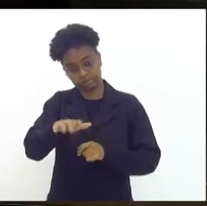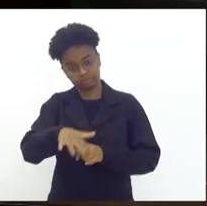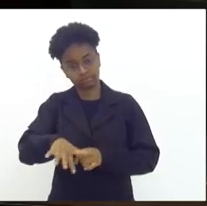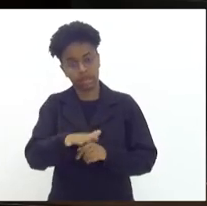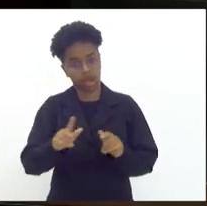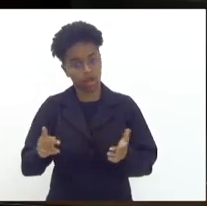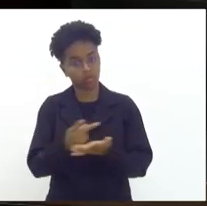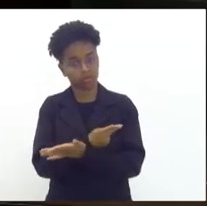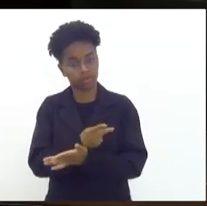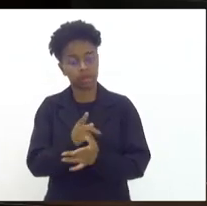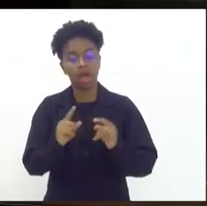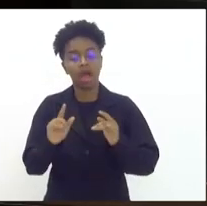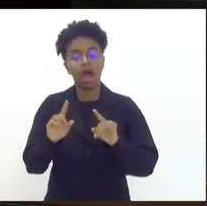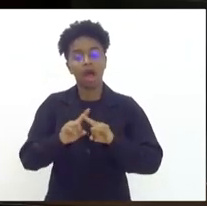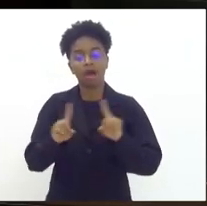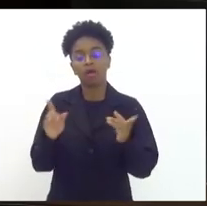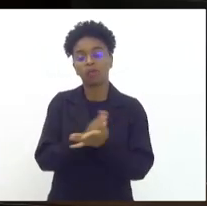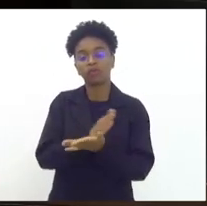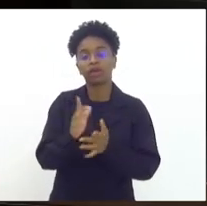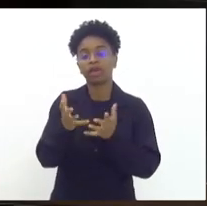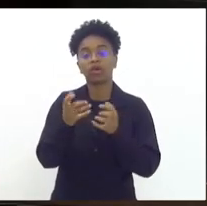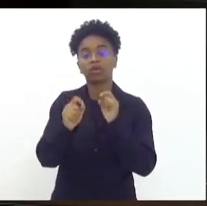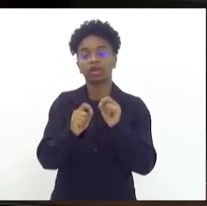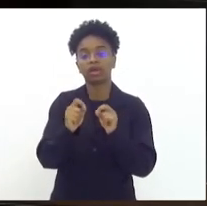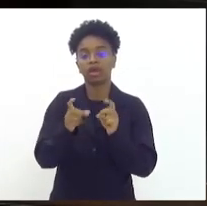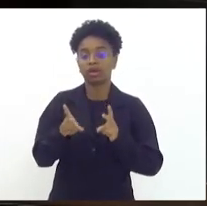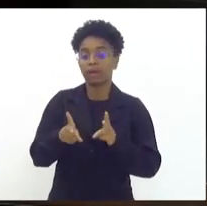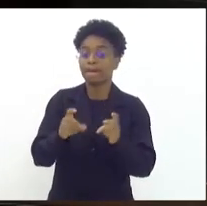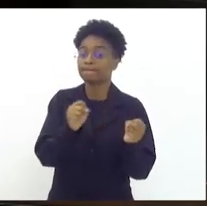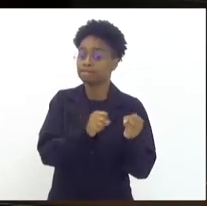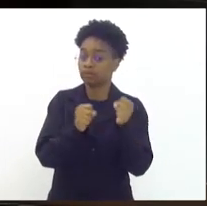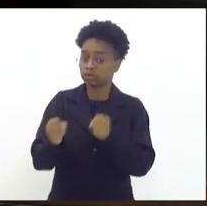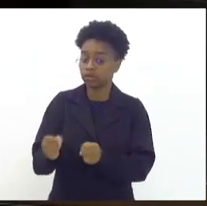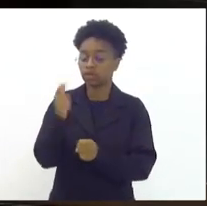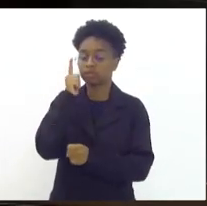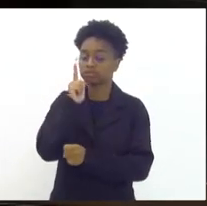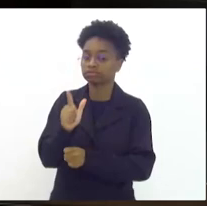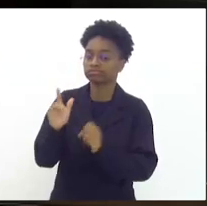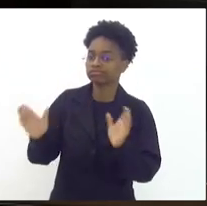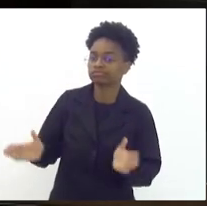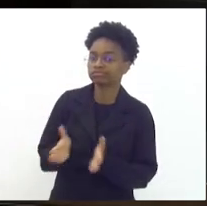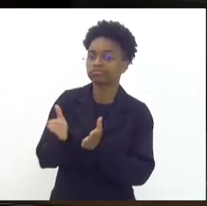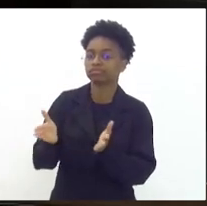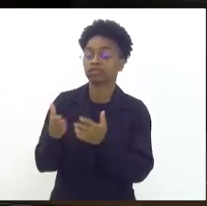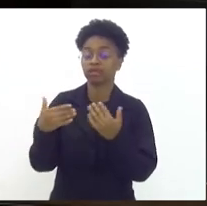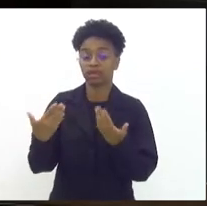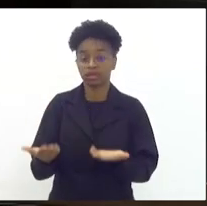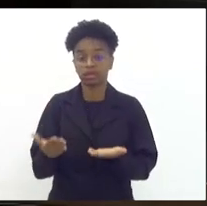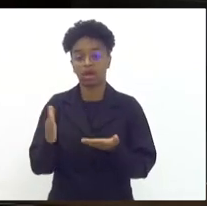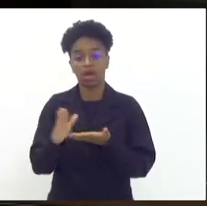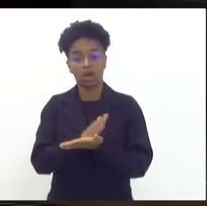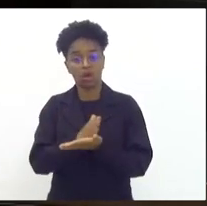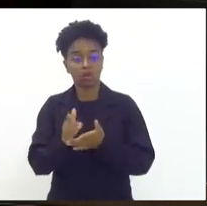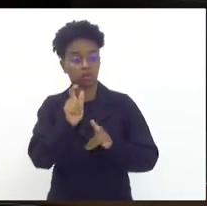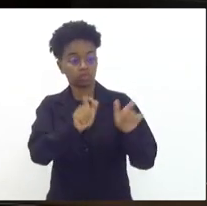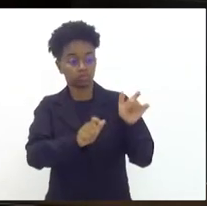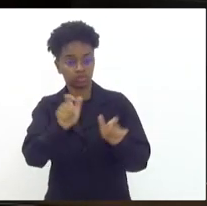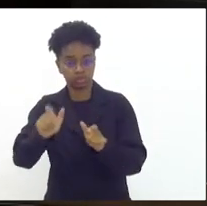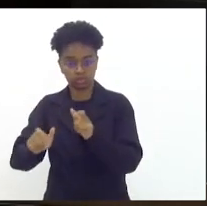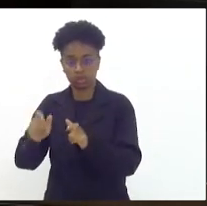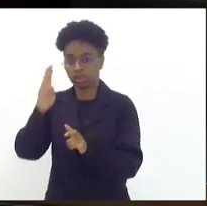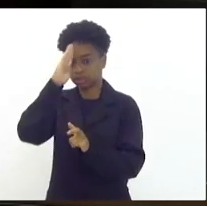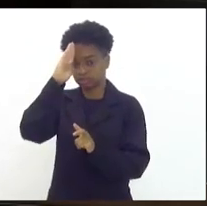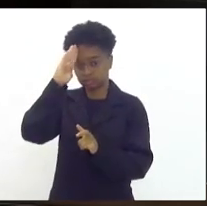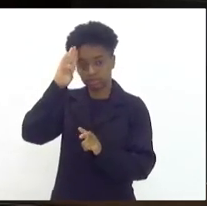estão querendo manter esse poder para dar incentivo alguns técnicos ou acadêmicos